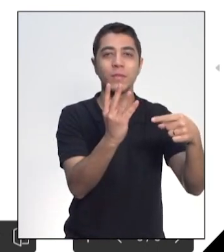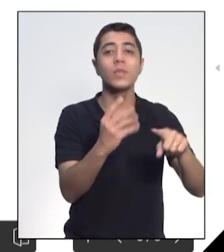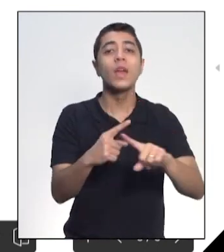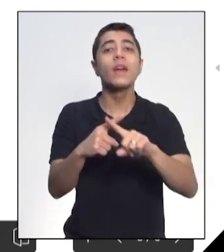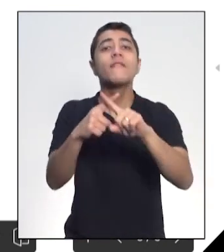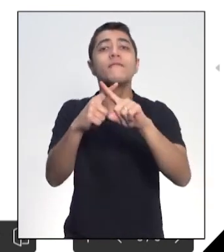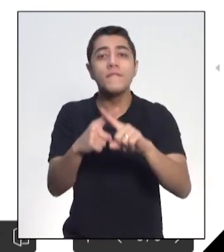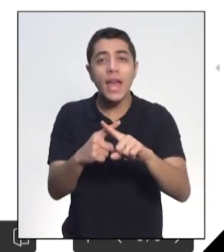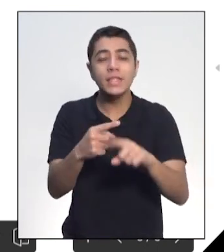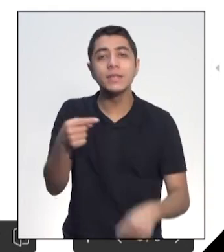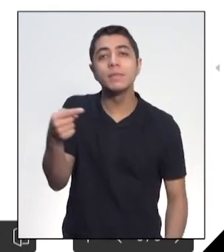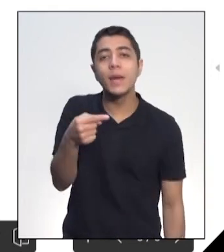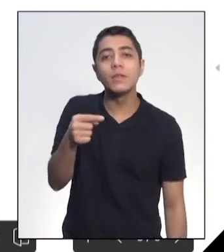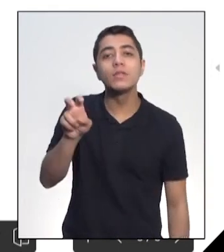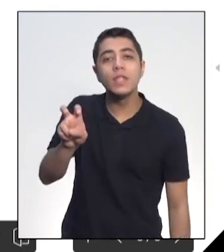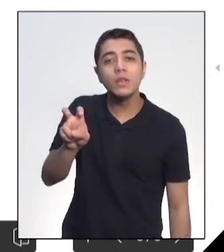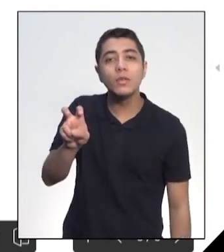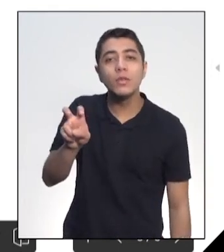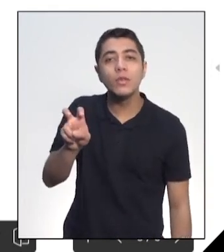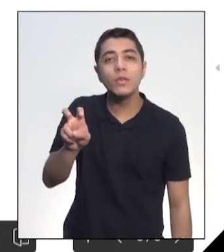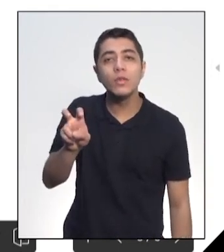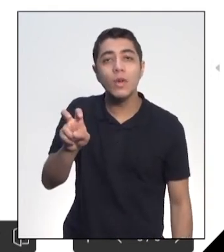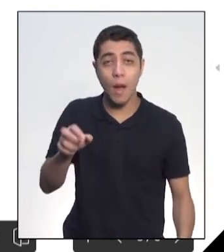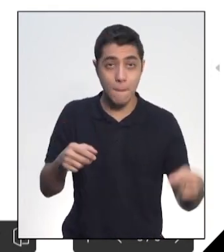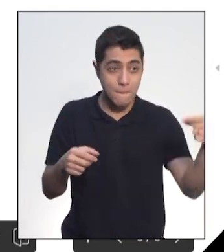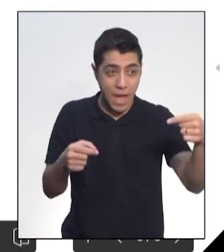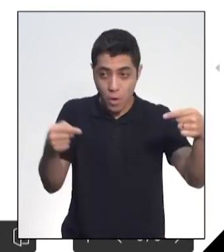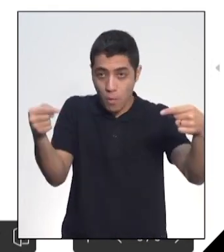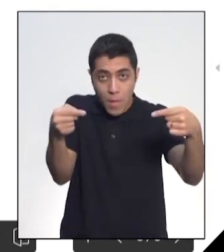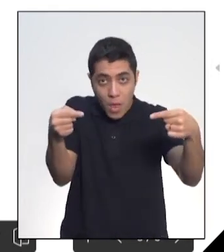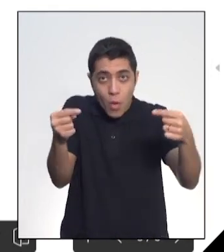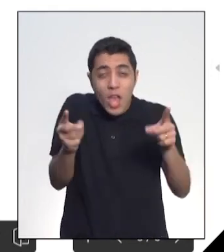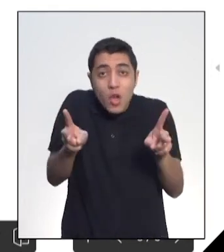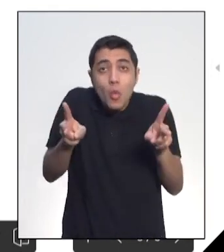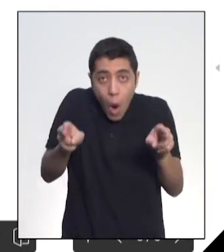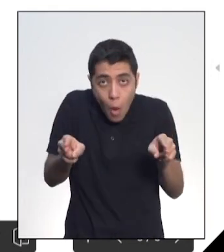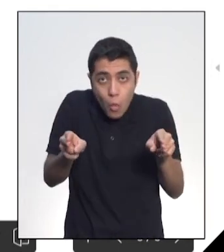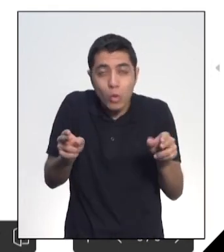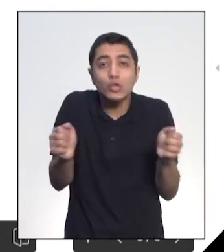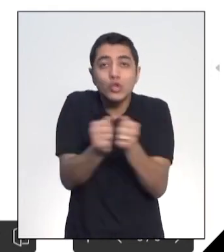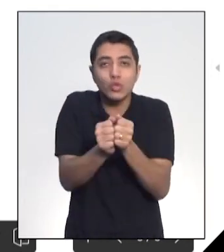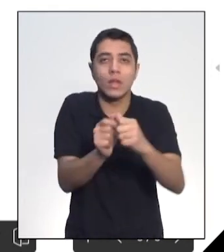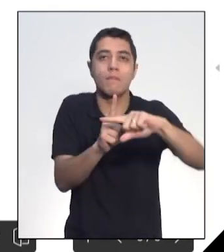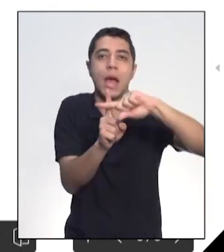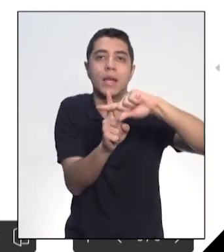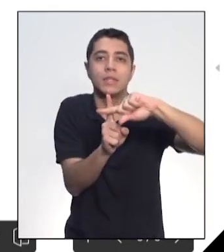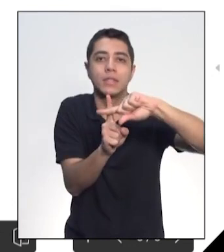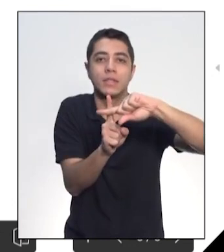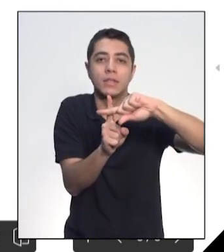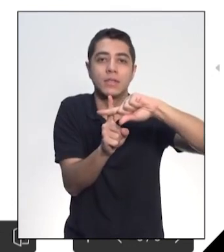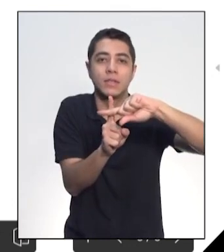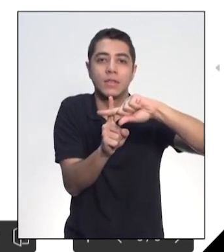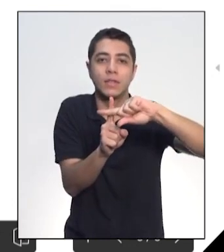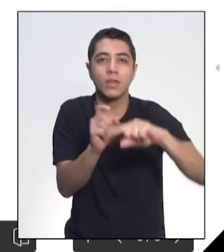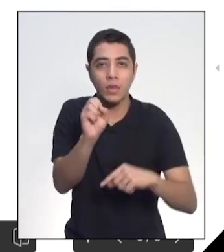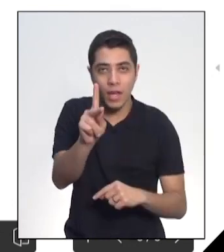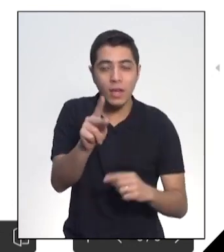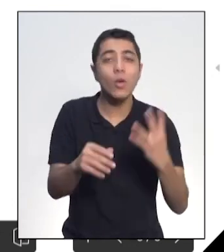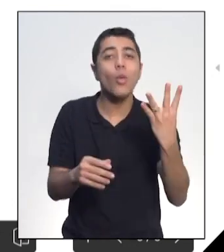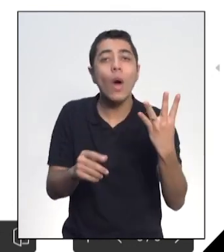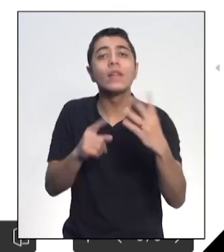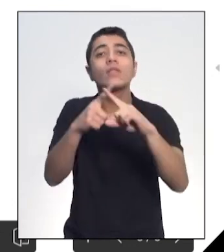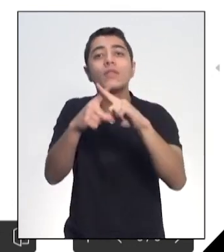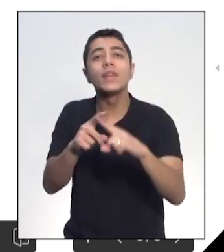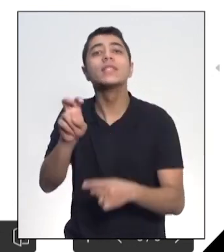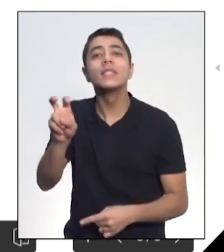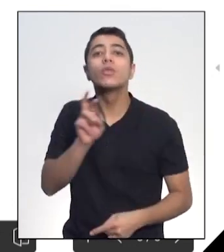vezes menos 5, sinais iguais mais, 4 vezes 5, 20. Então, ficou 16 mais 20. Olha,